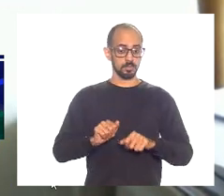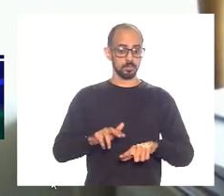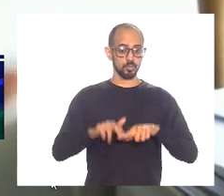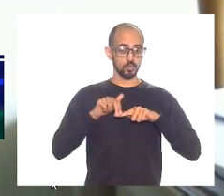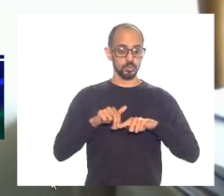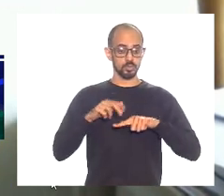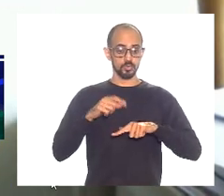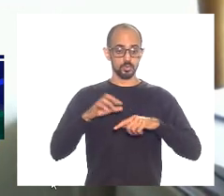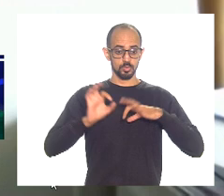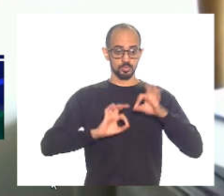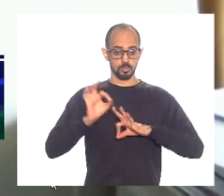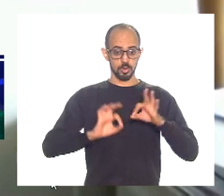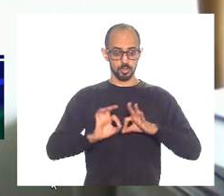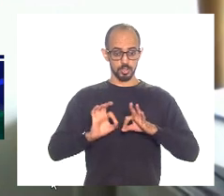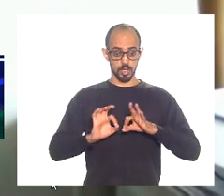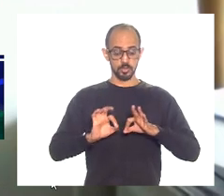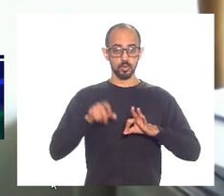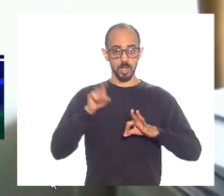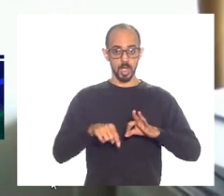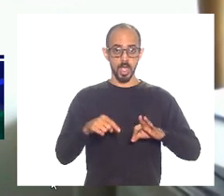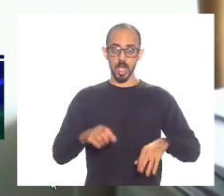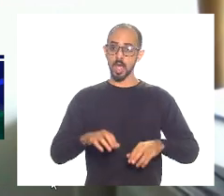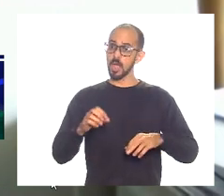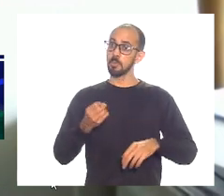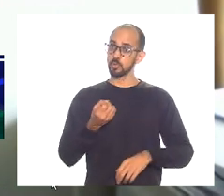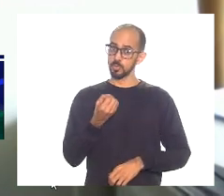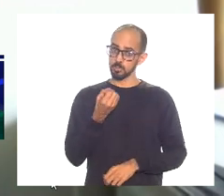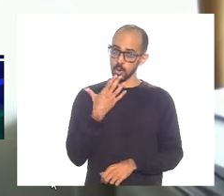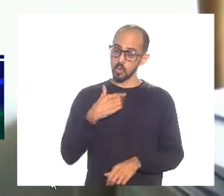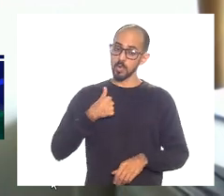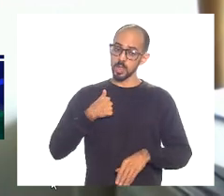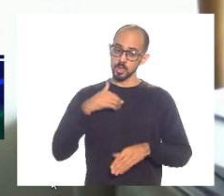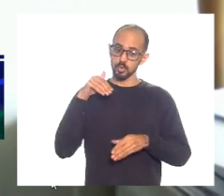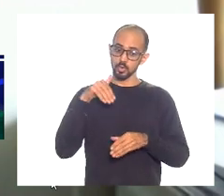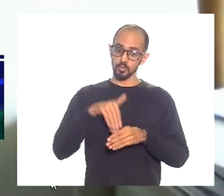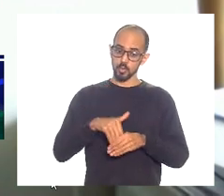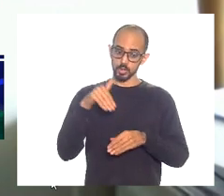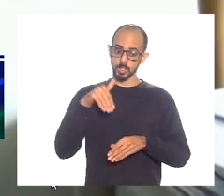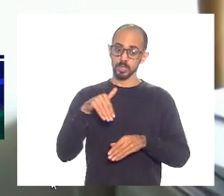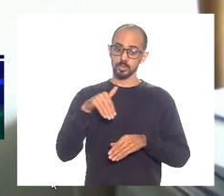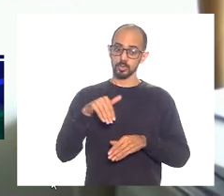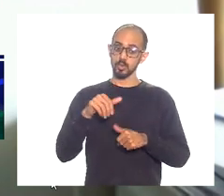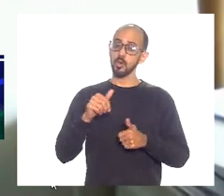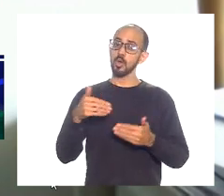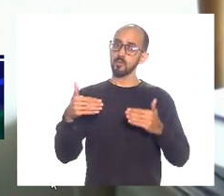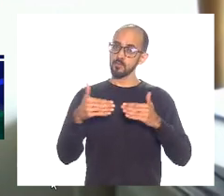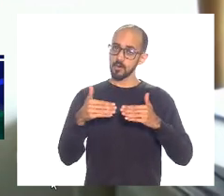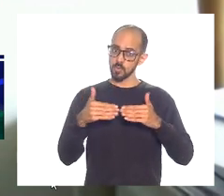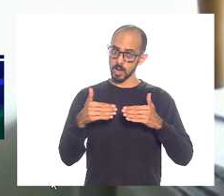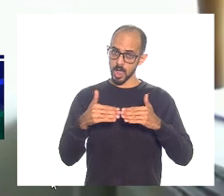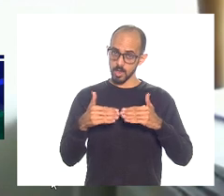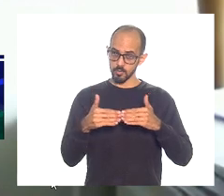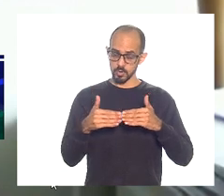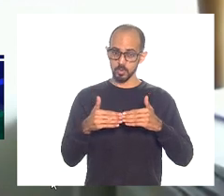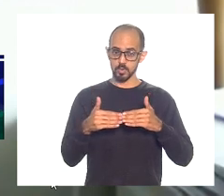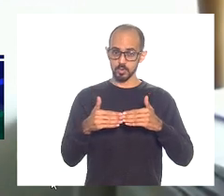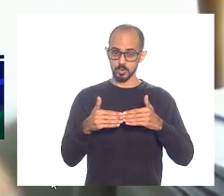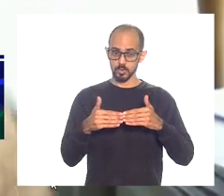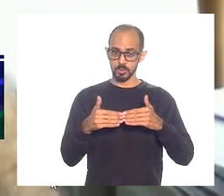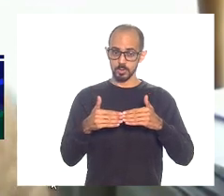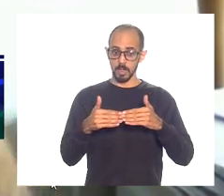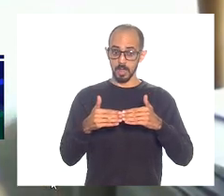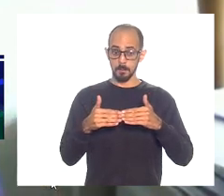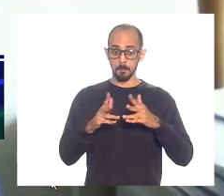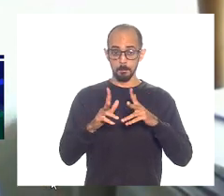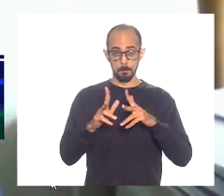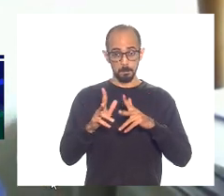esse projeto é oportuno. Eu estou votando, senhor presidente, favorável, mesmo não